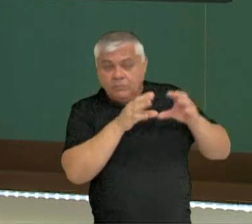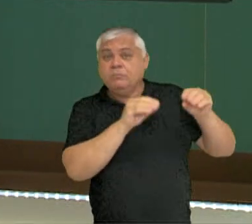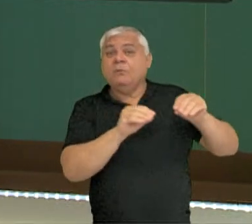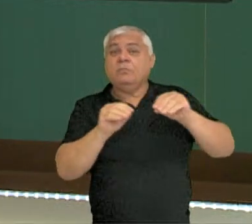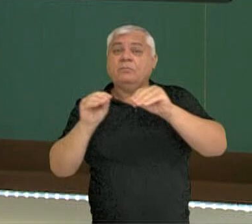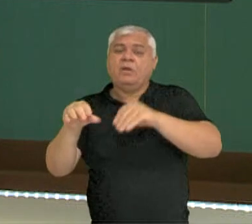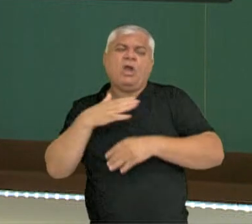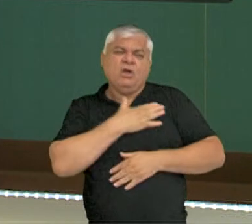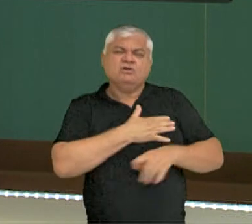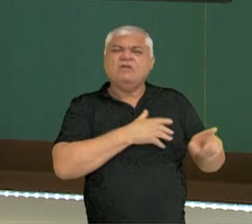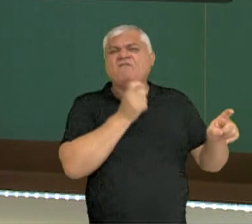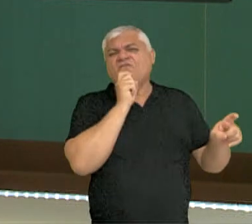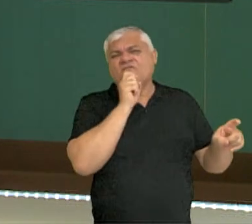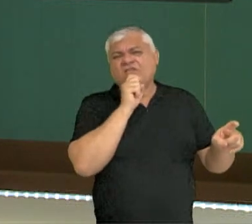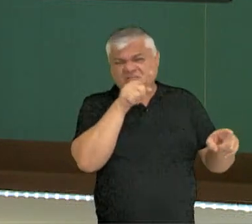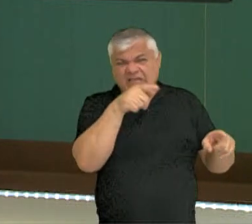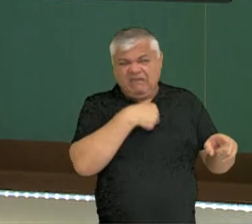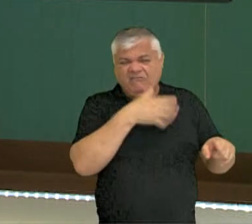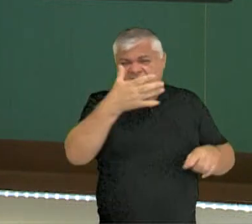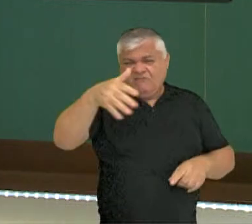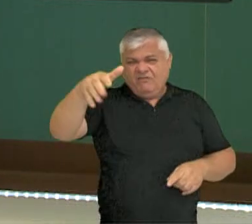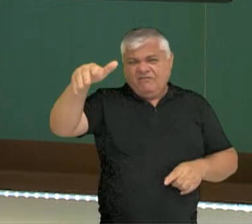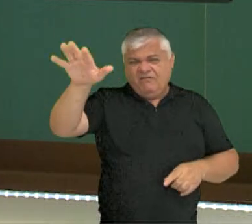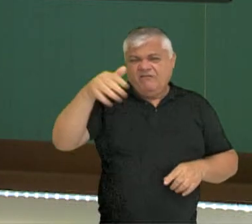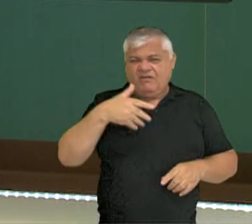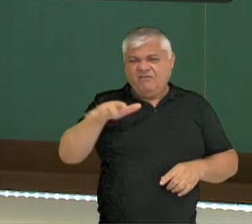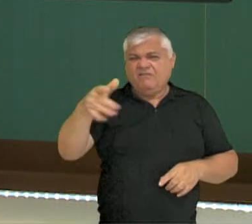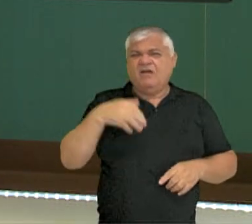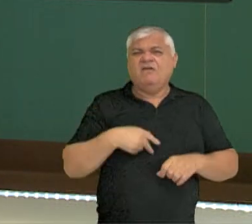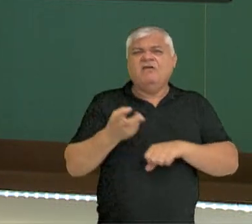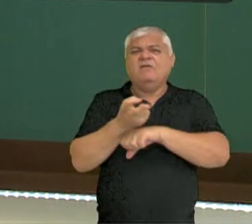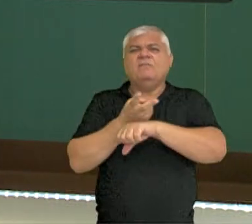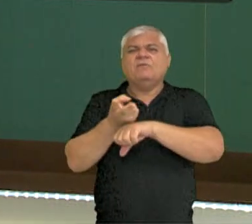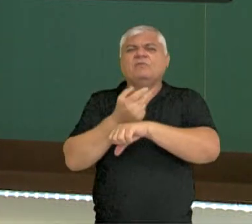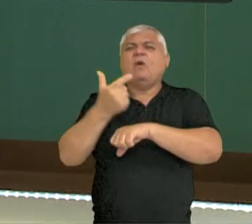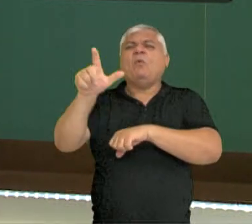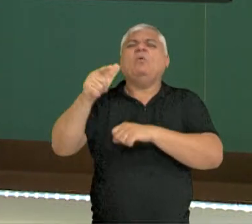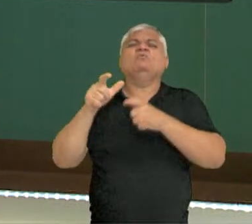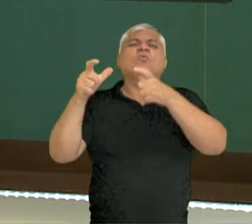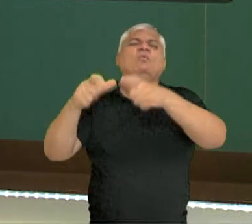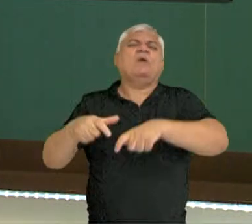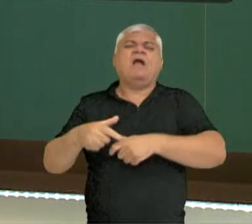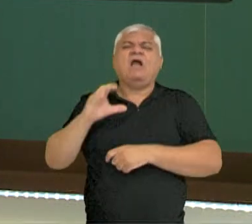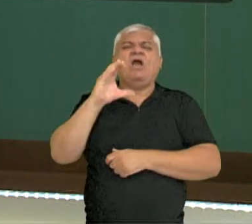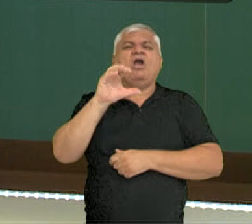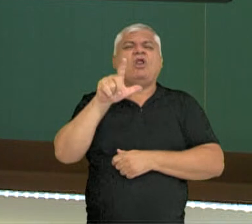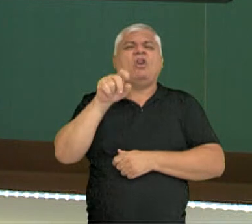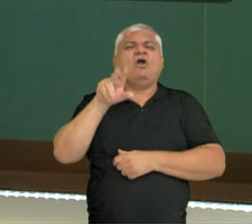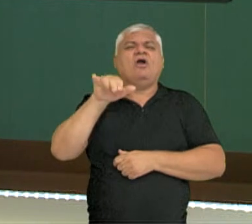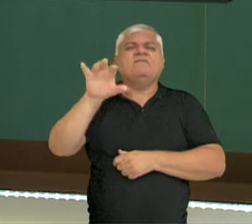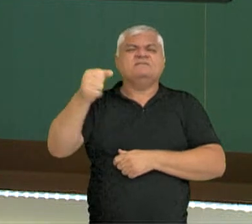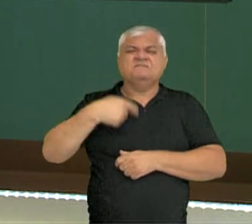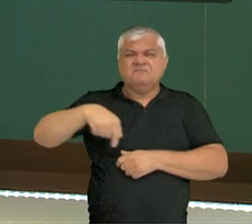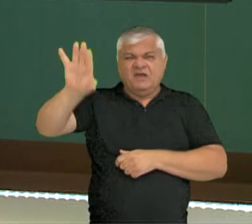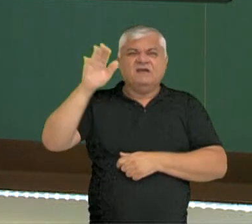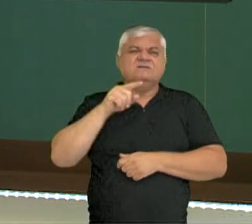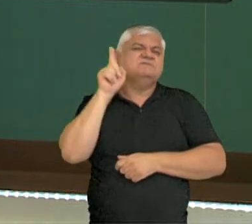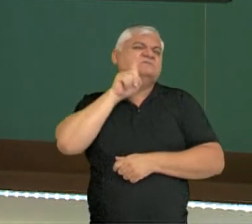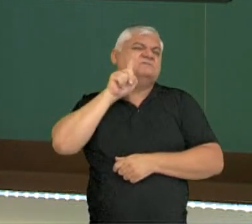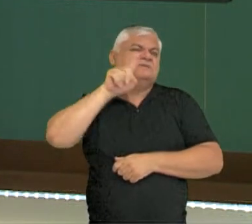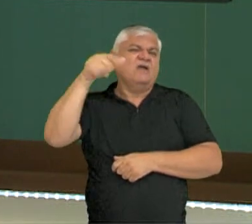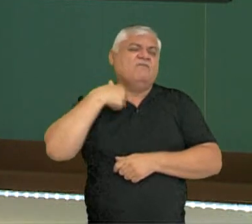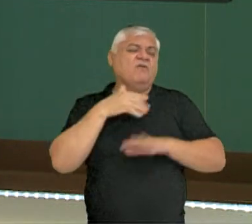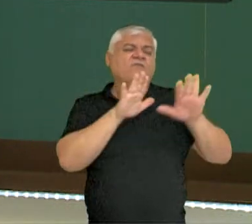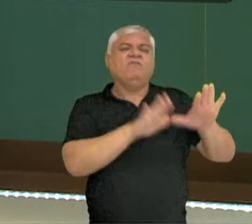gelo, vocês querem ir lá mais para baixo? Pode ir lá, vamos lá curtir lá a região de Clovis, vamos lá povoar ali os Estados Unidos, nós vamos ficar por